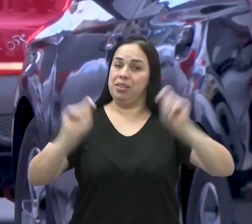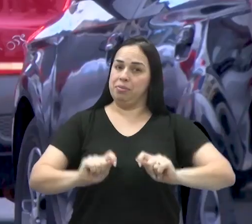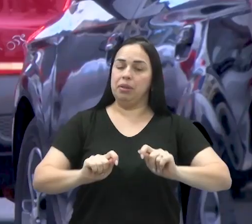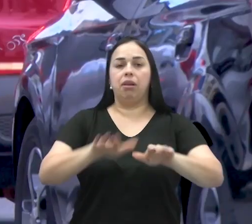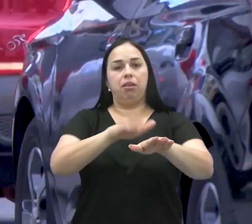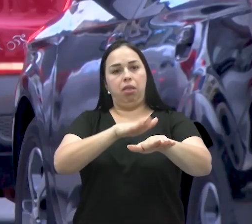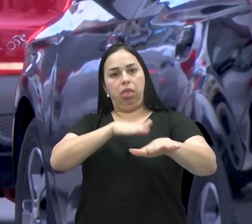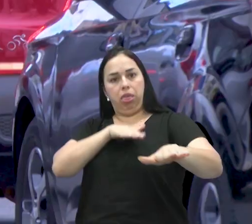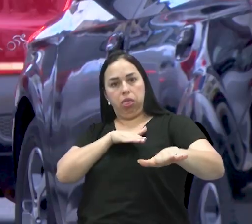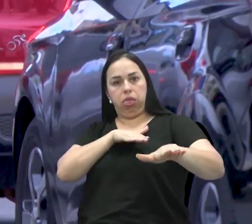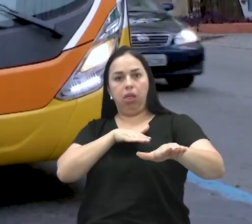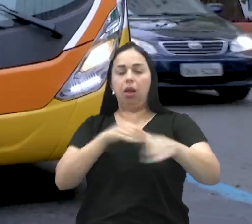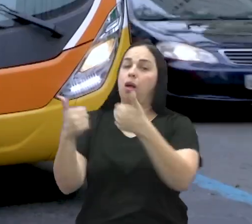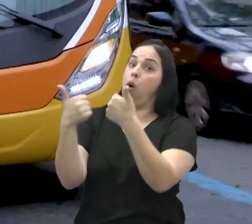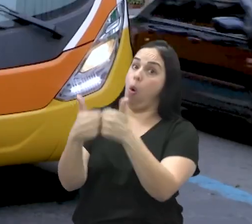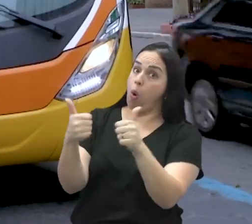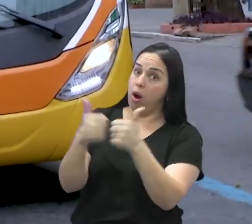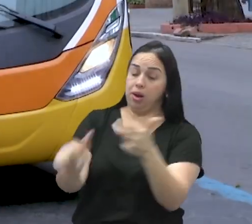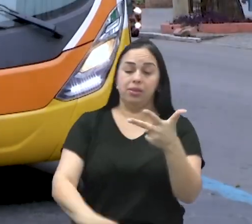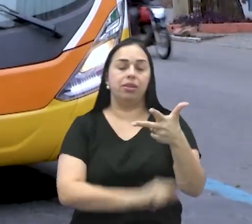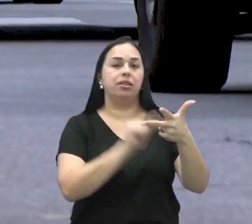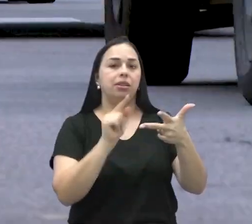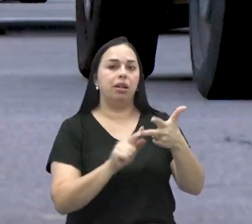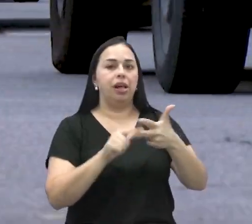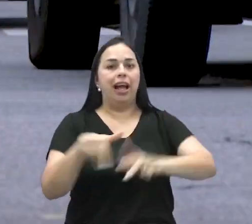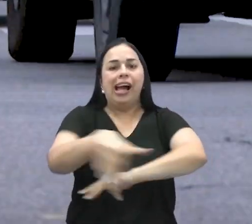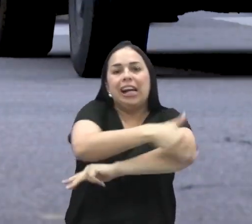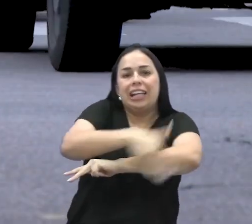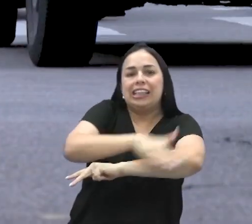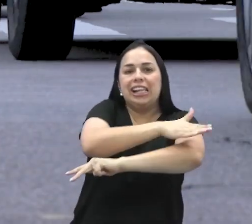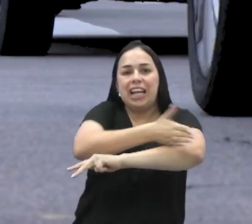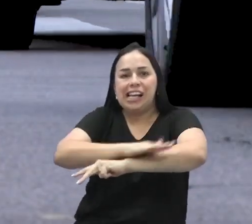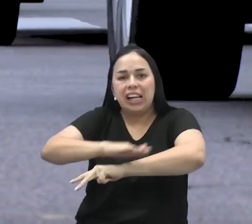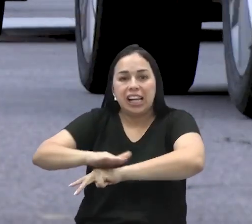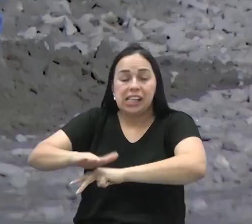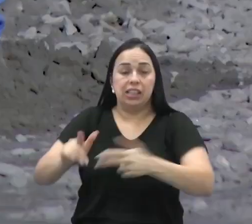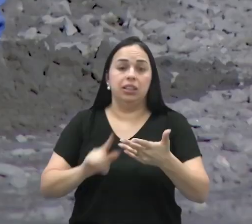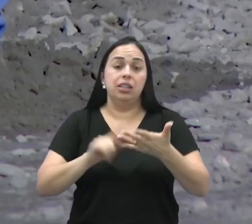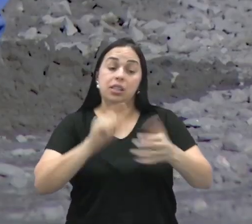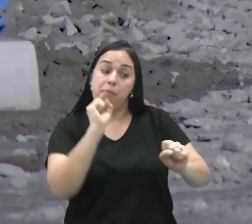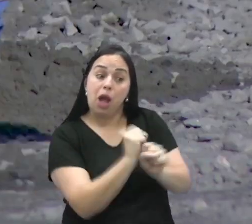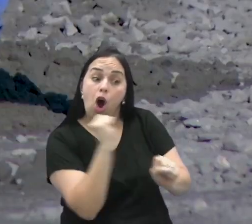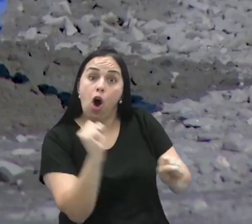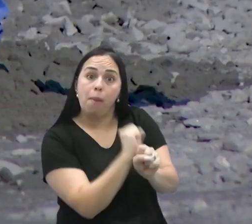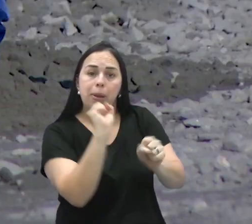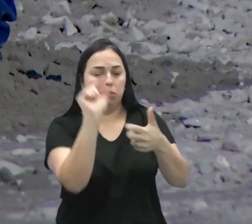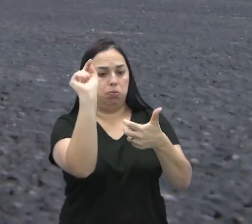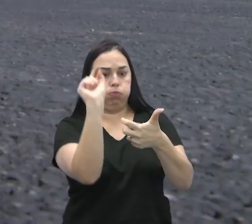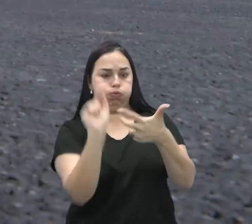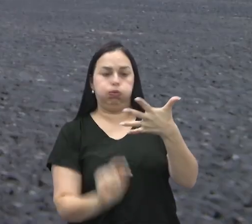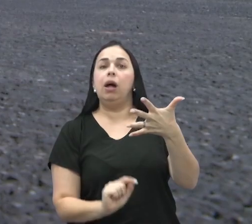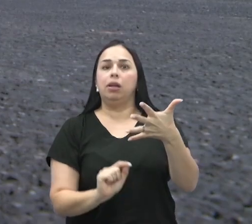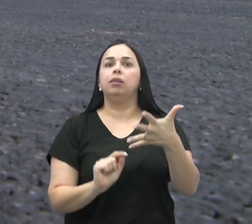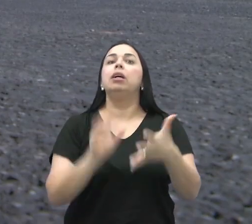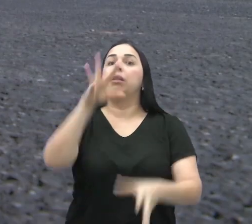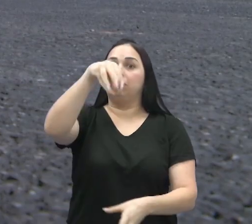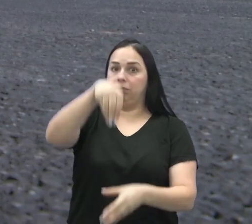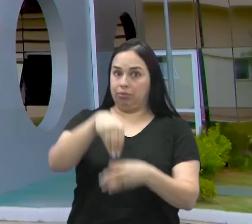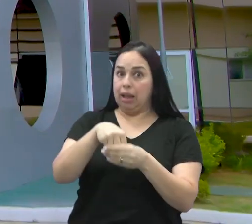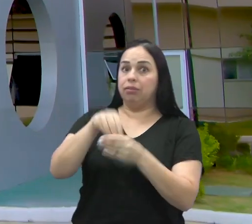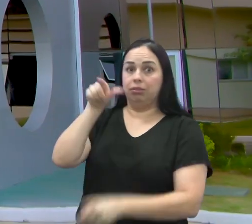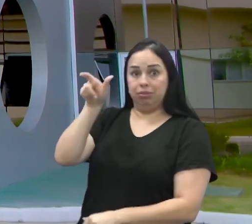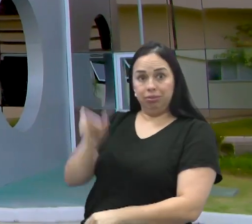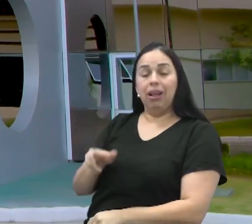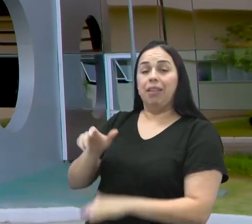acessível. Congestionamentos, transporte público, condição das ruas e calçadas, obras viárias, tudo isso está a